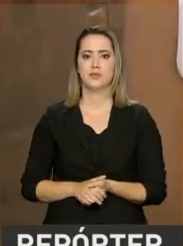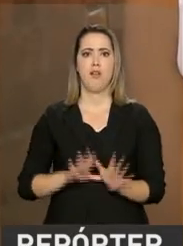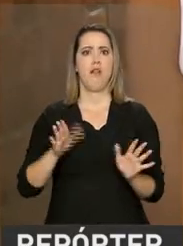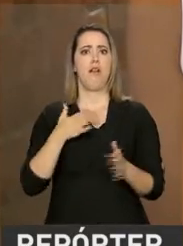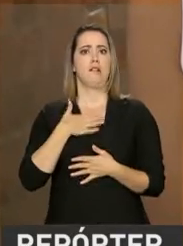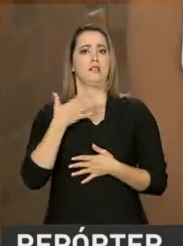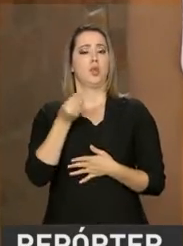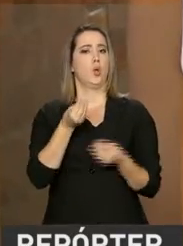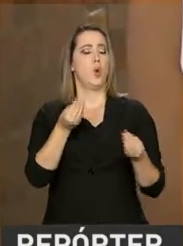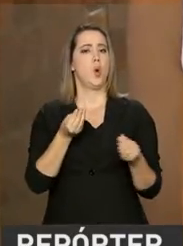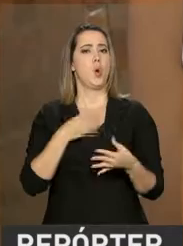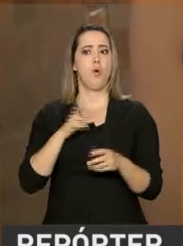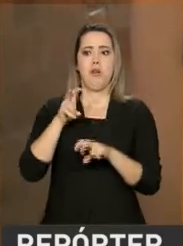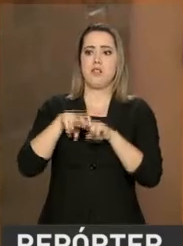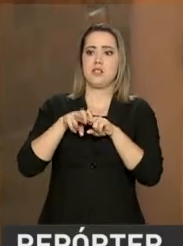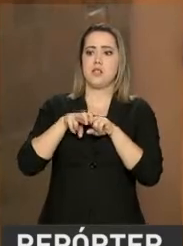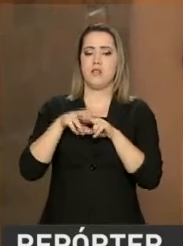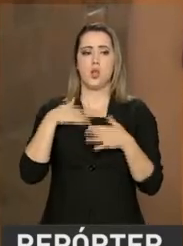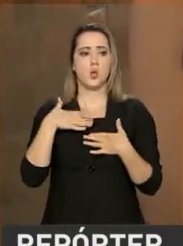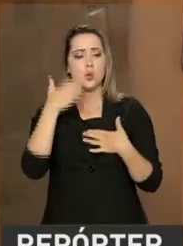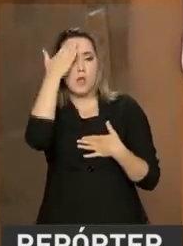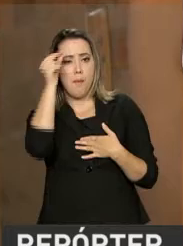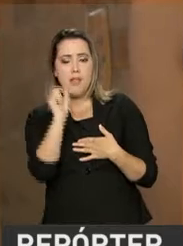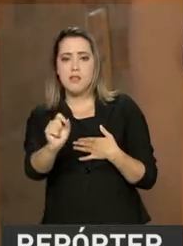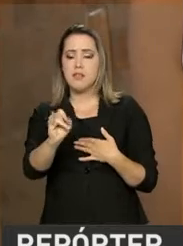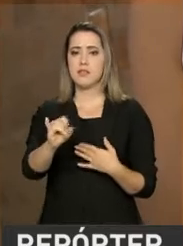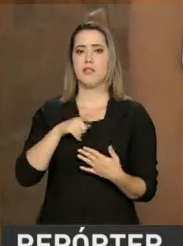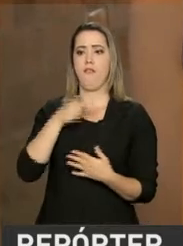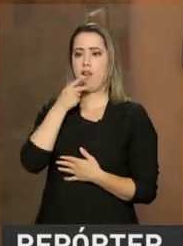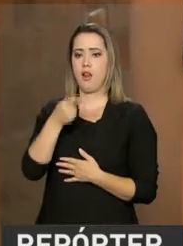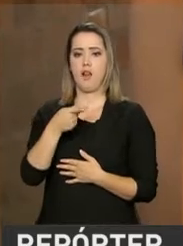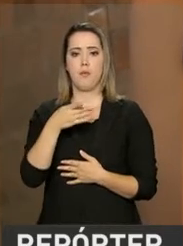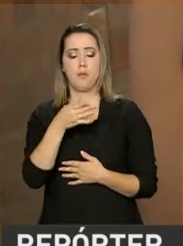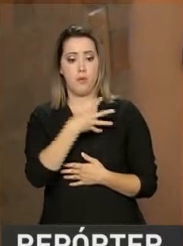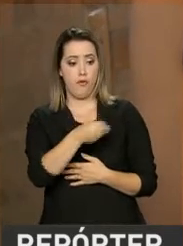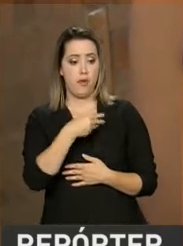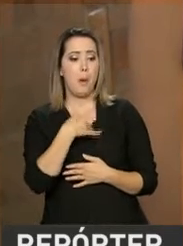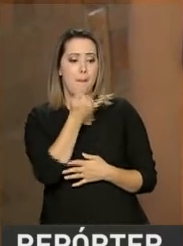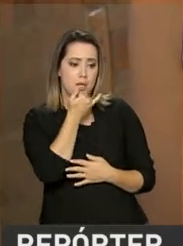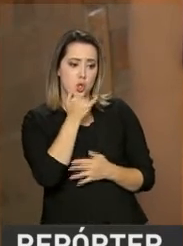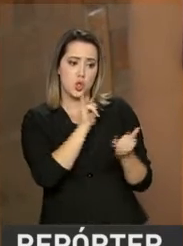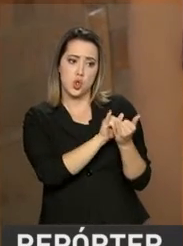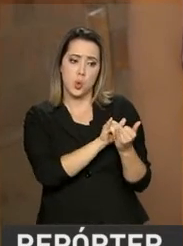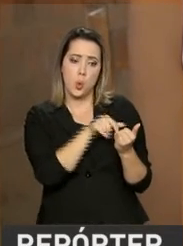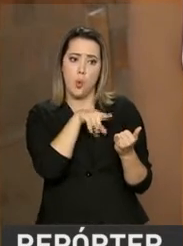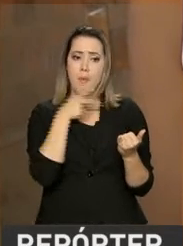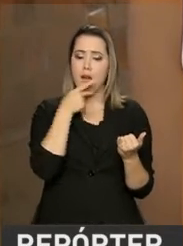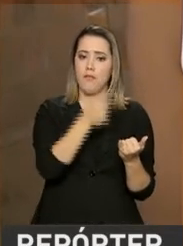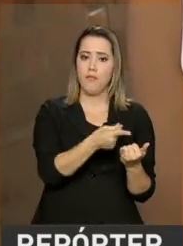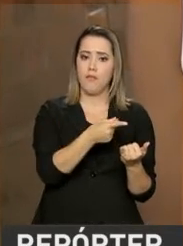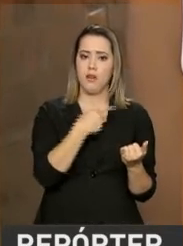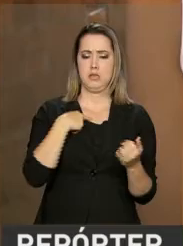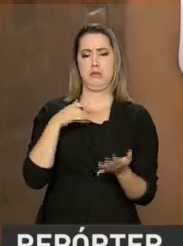maria lucena como você quer sentar na cadeira eu não sabia se eu cheguei até dezembro eu fui pedir desculpas porque eu eu fiquei tão assim que eu acho que cheguei